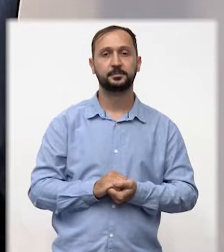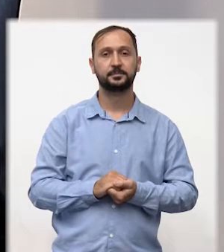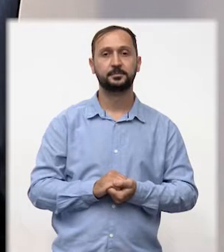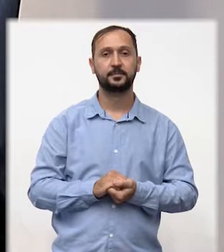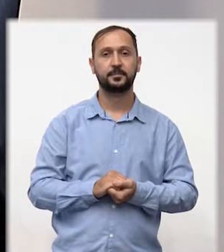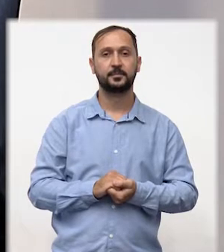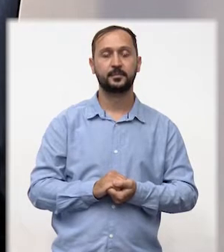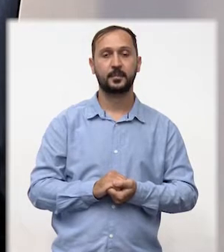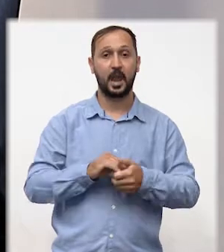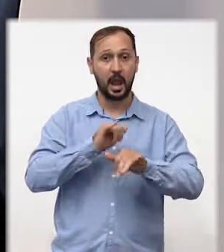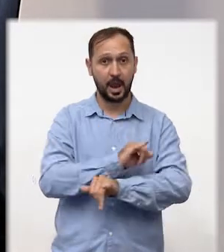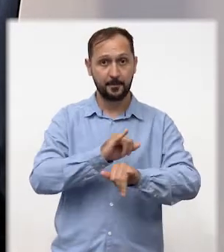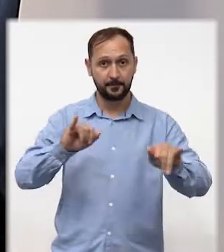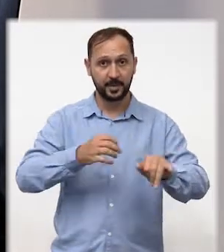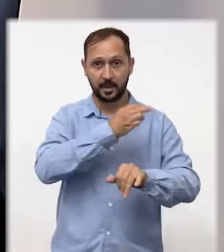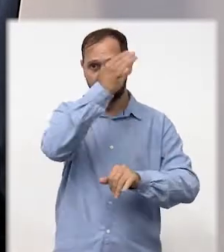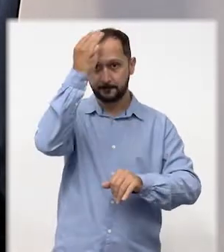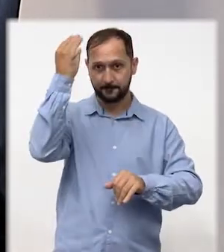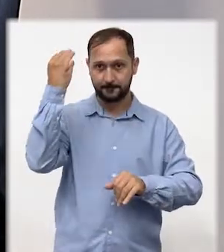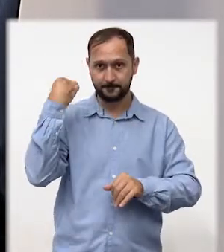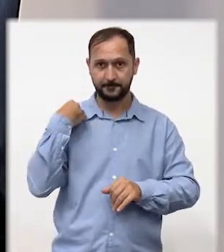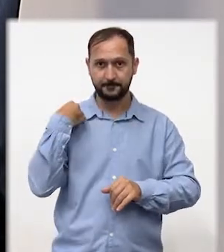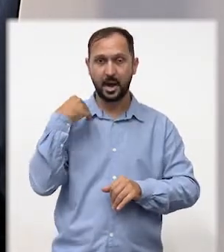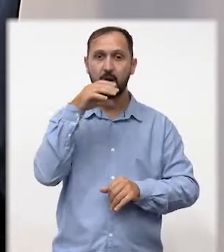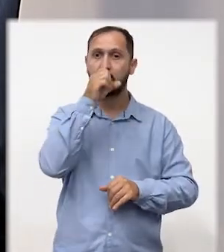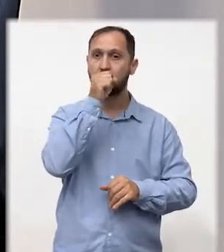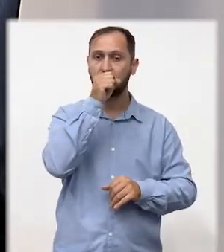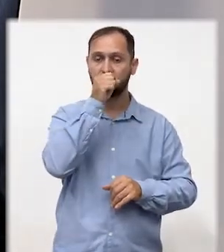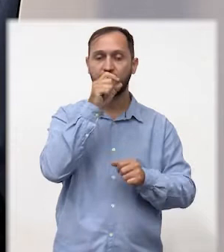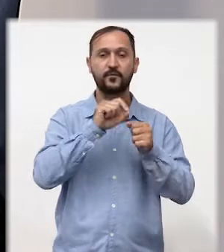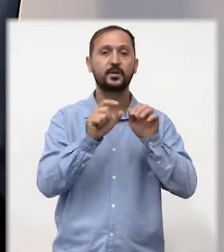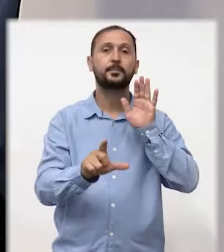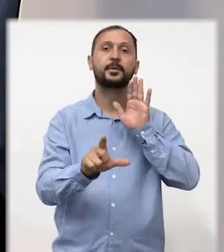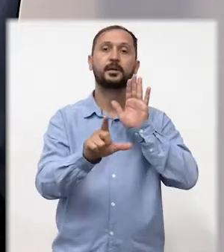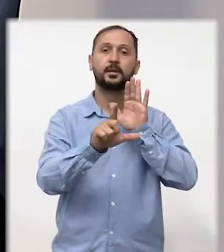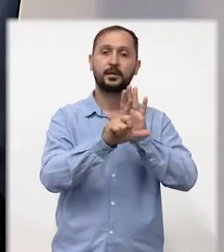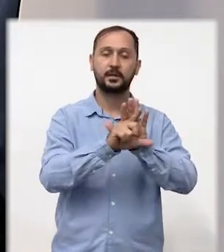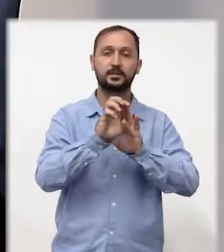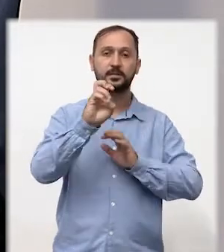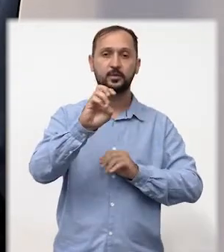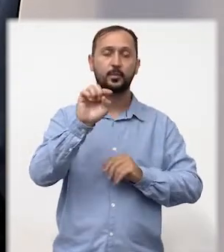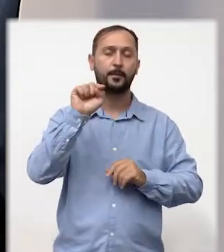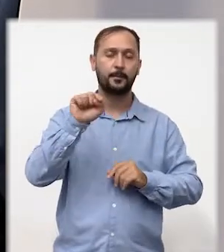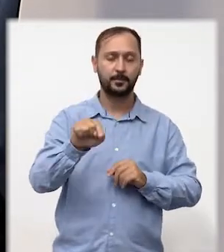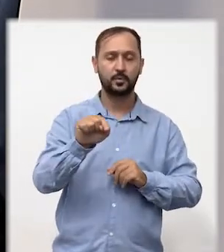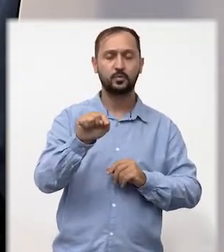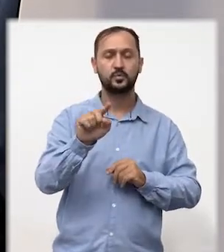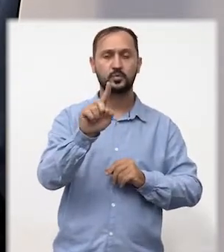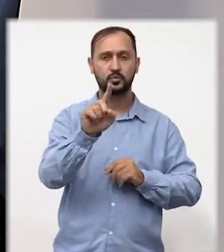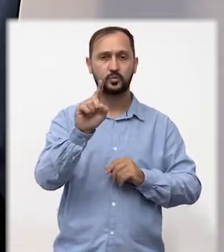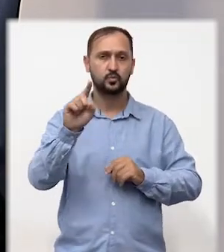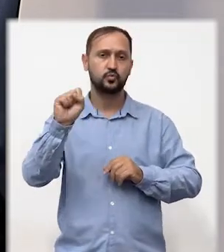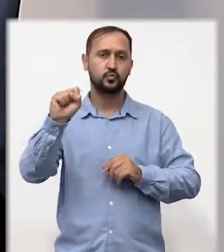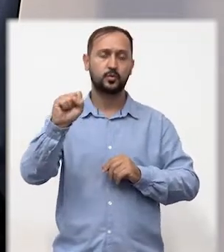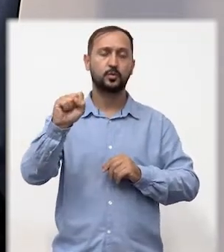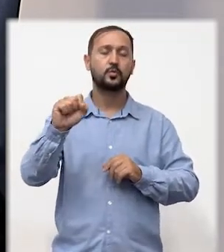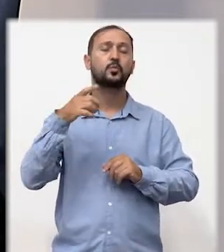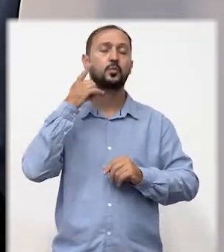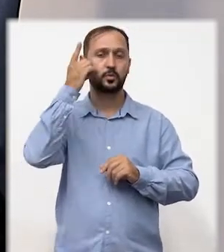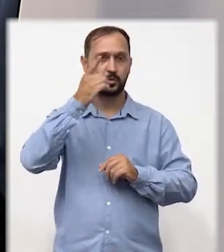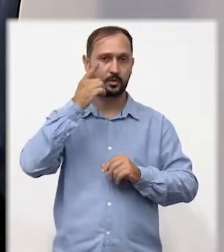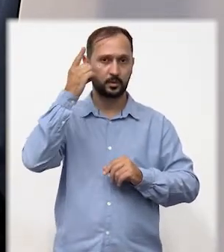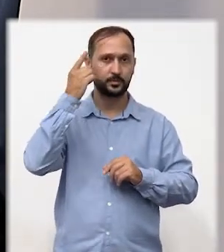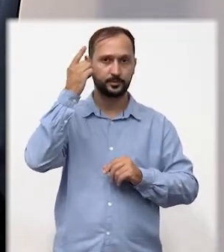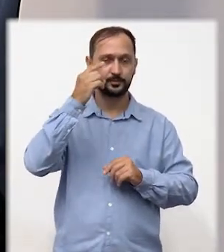A campanha Maio Laranja foi instituída pela Lei 5.118 de 2017, de autoria do